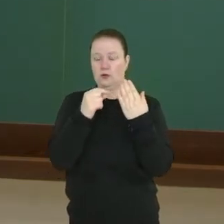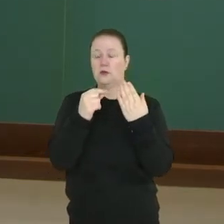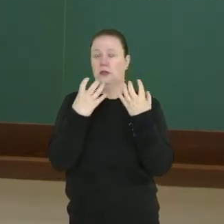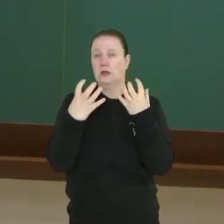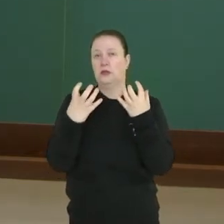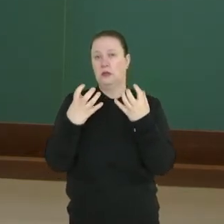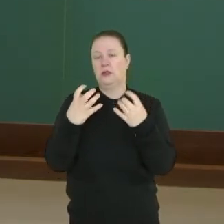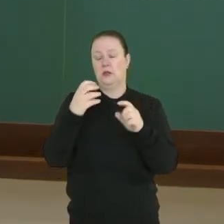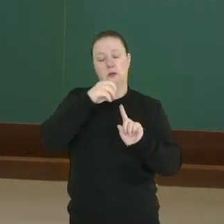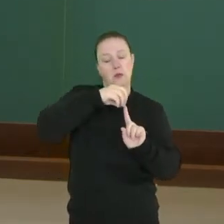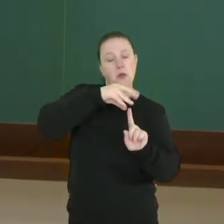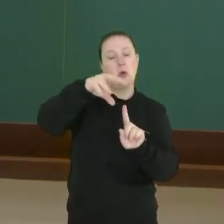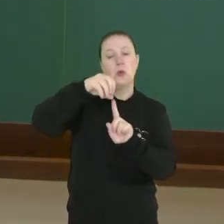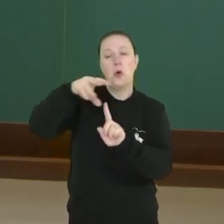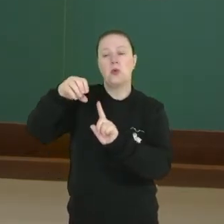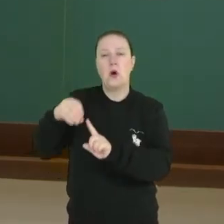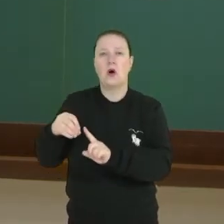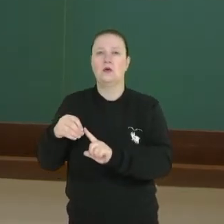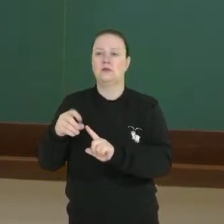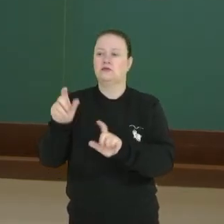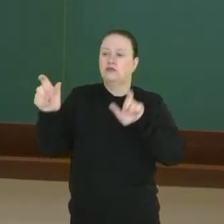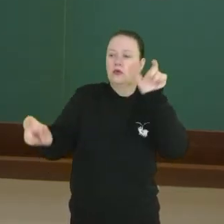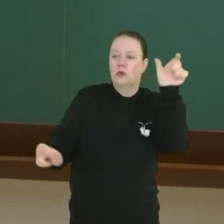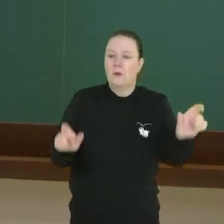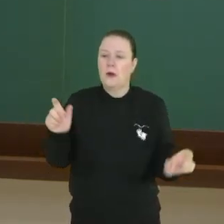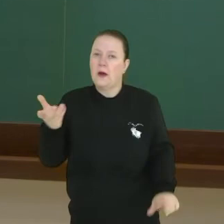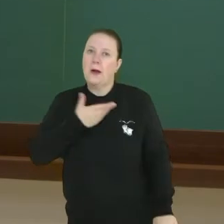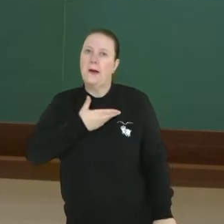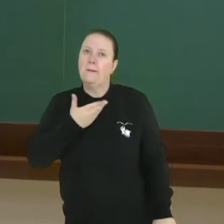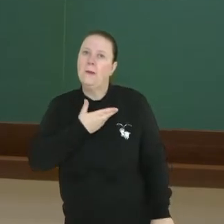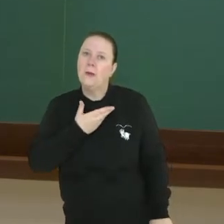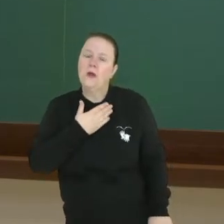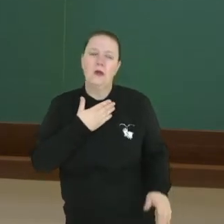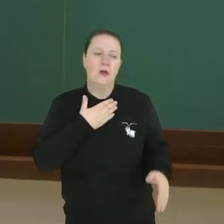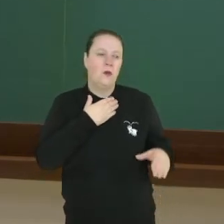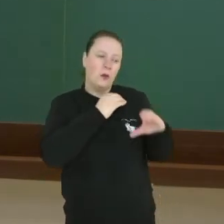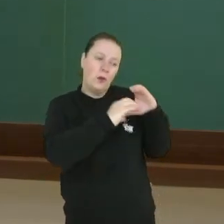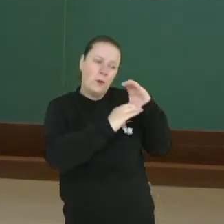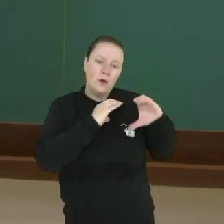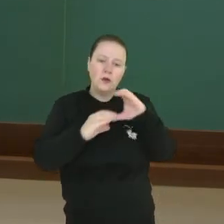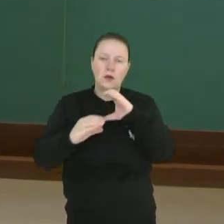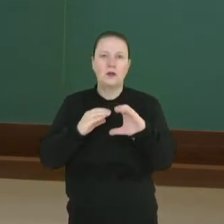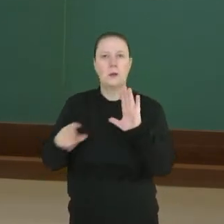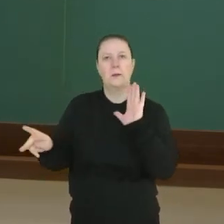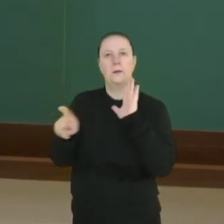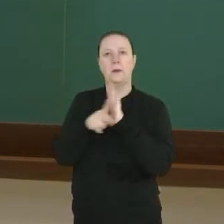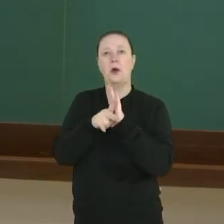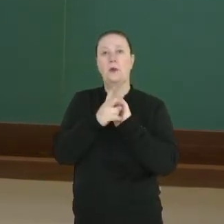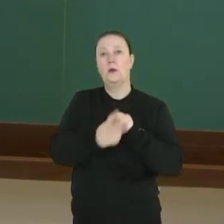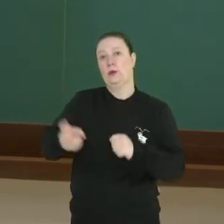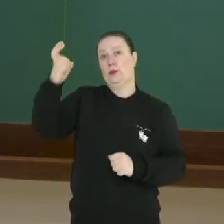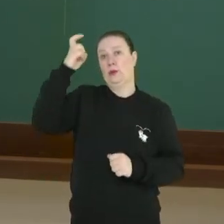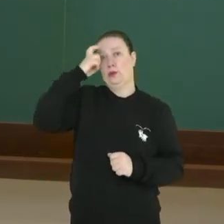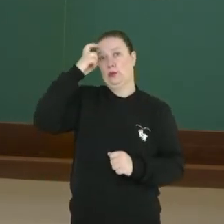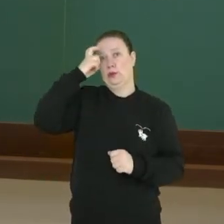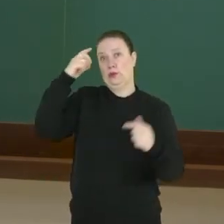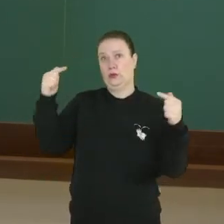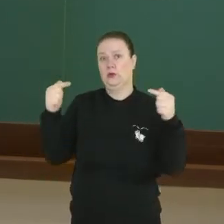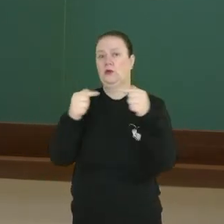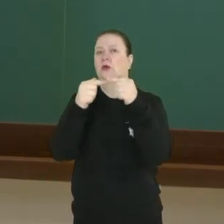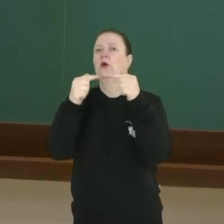se comunica, né? Então, se ele fala dessa forma, então o autor utilizou essa forma, então, também